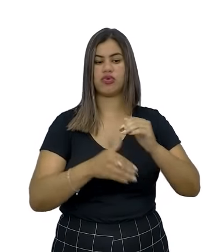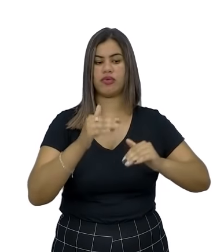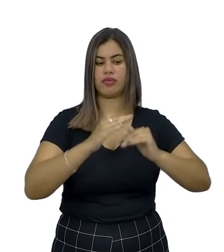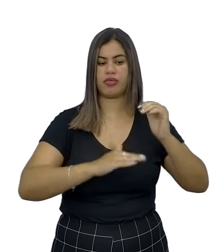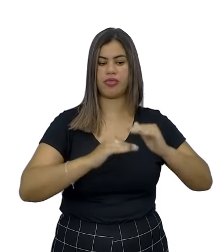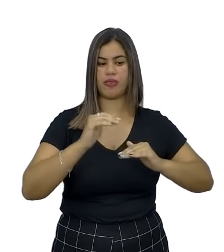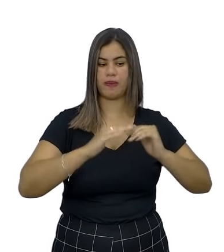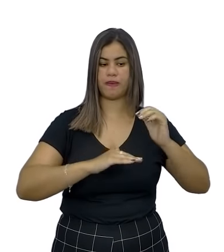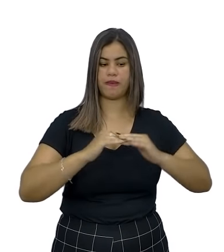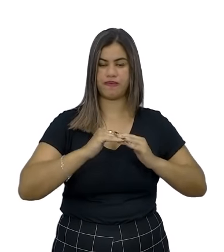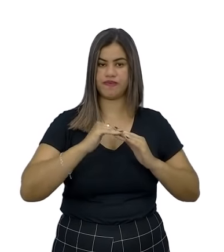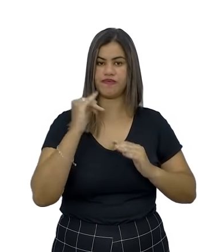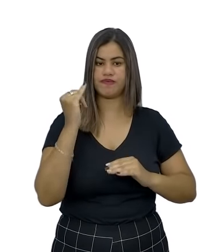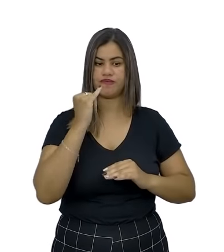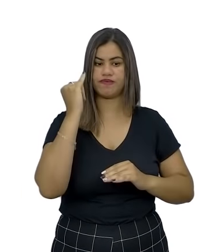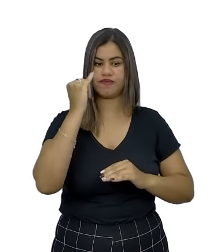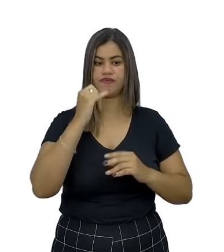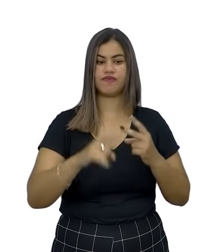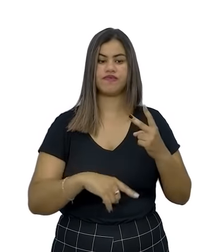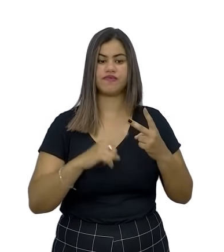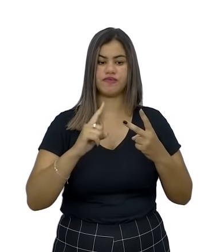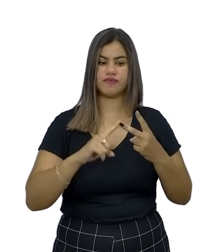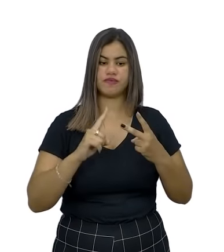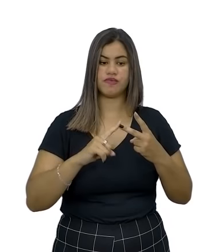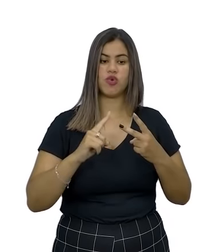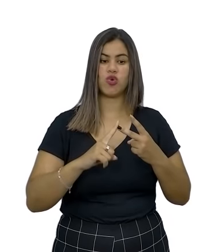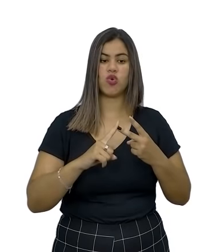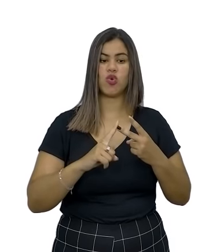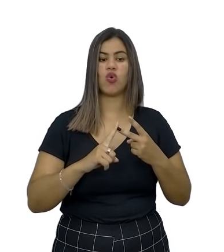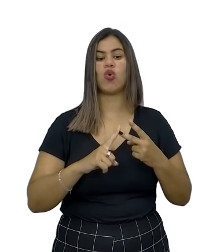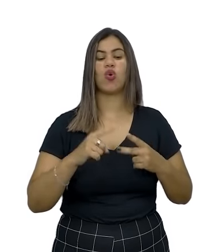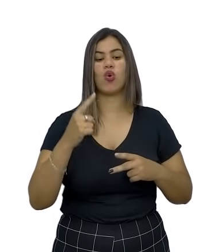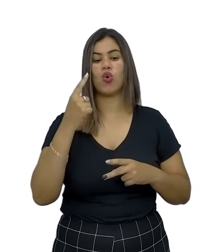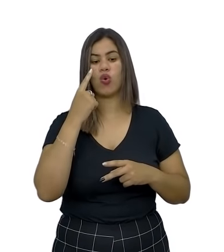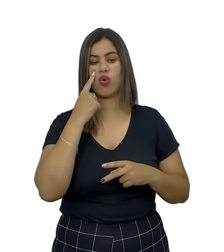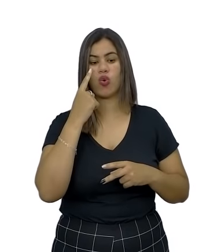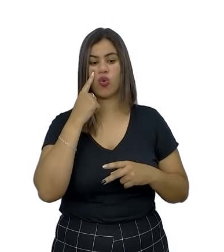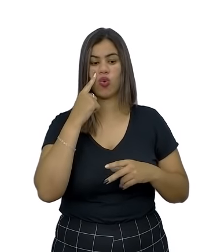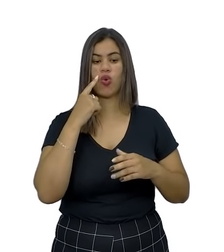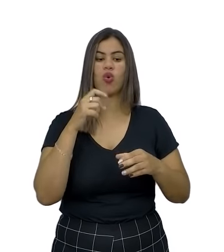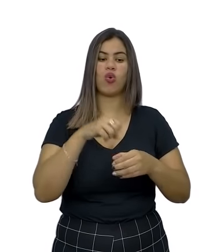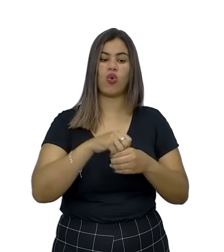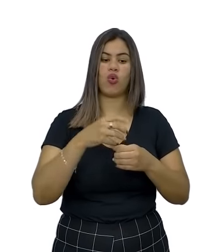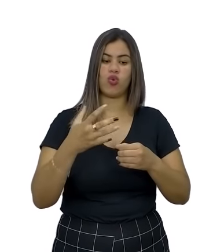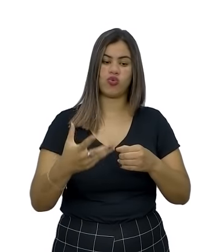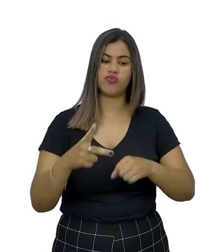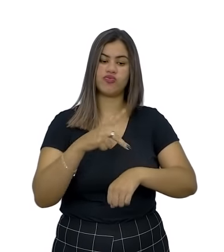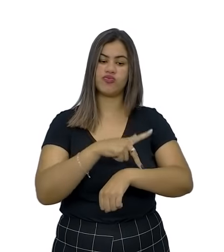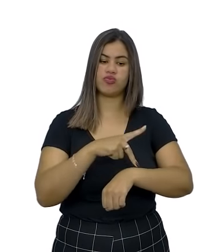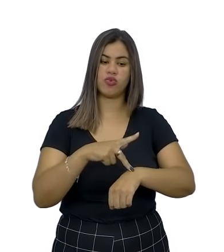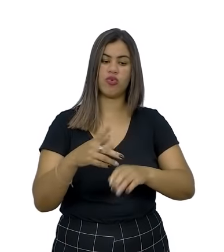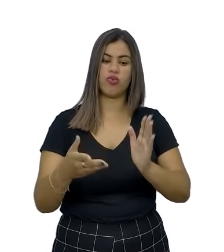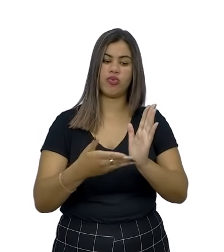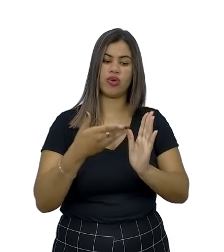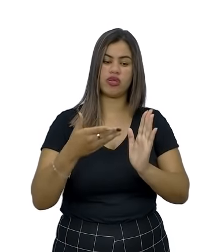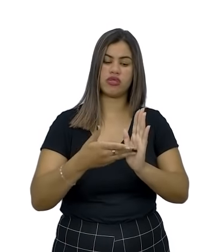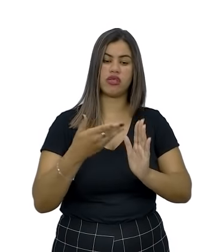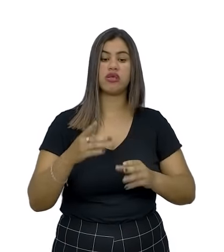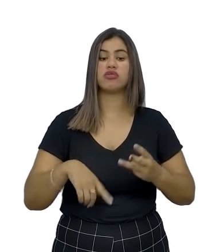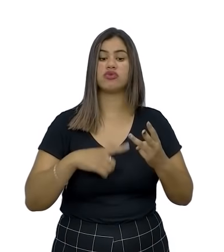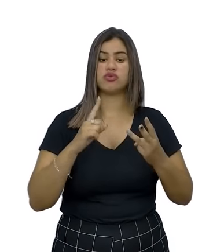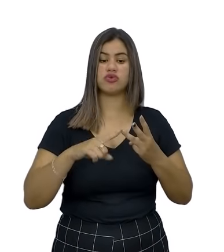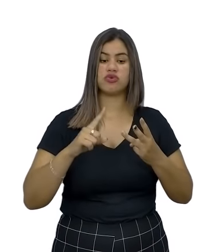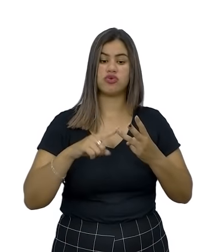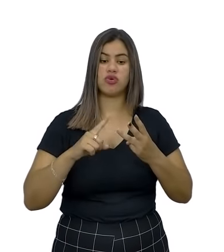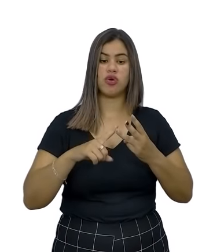a relação que tem, percorrer a estrutura didático-pedagógica do caderno, do material, e reconhecer o papel da resolução